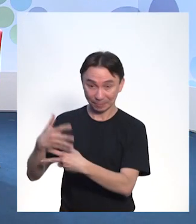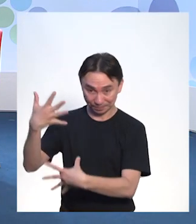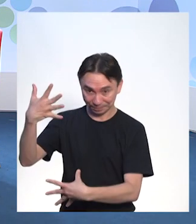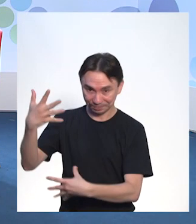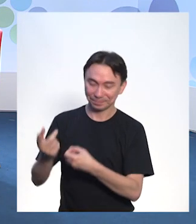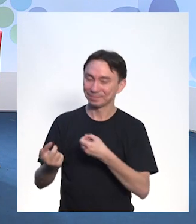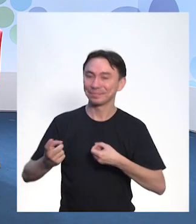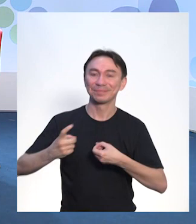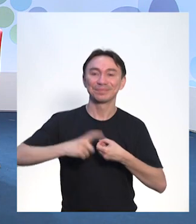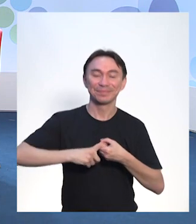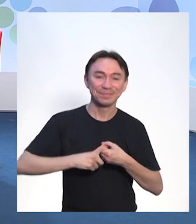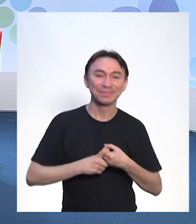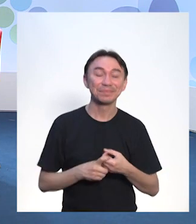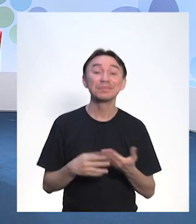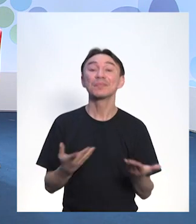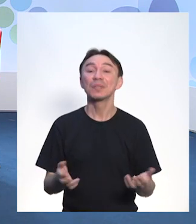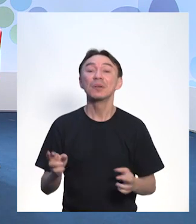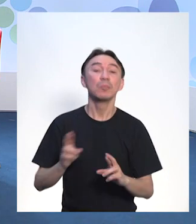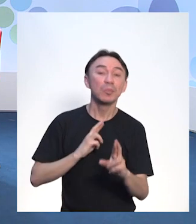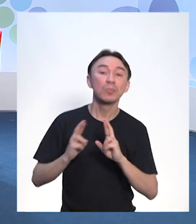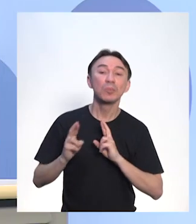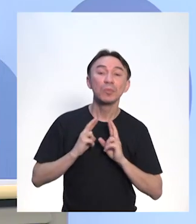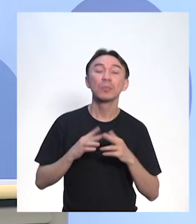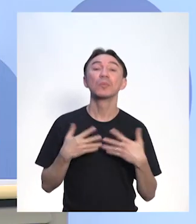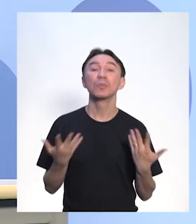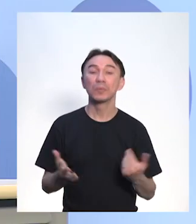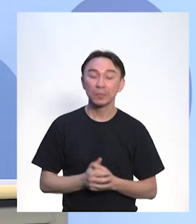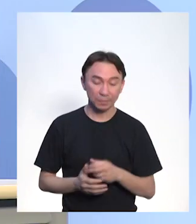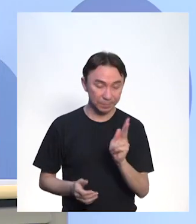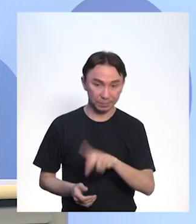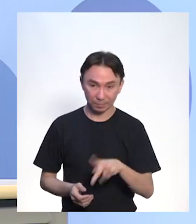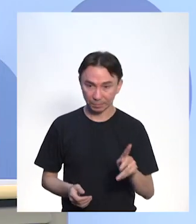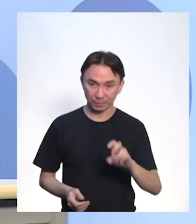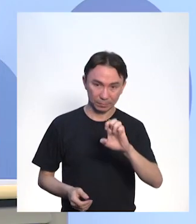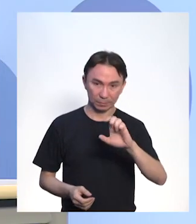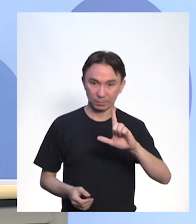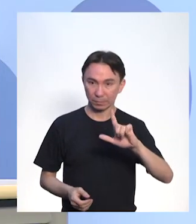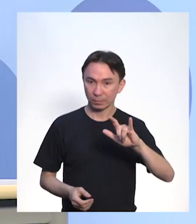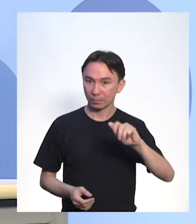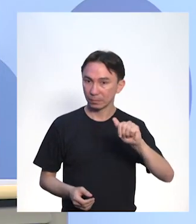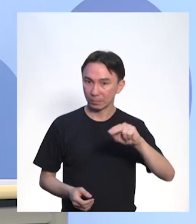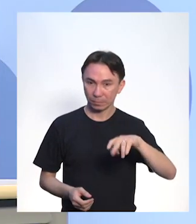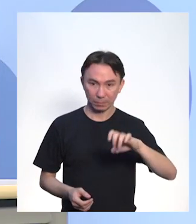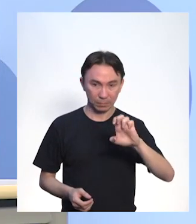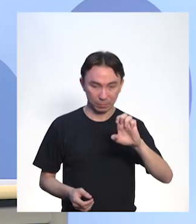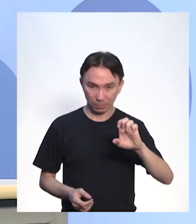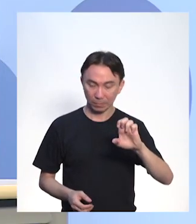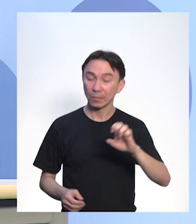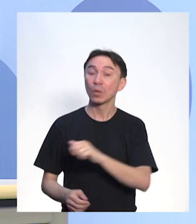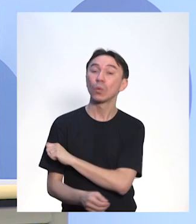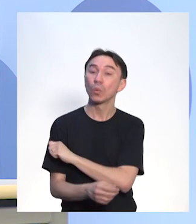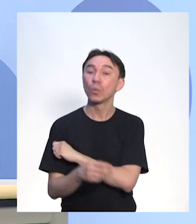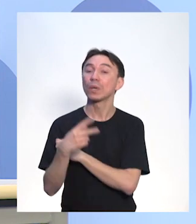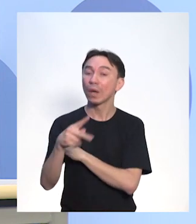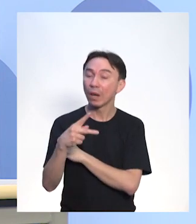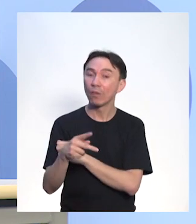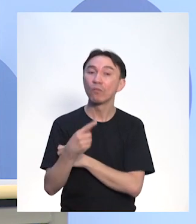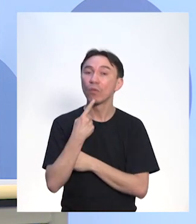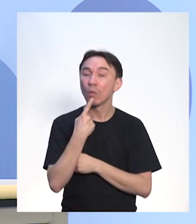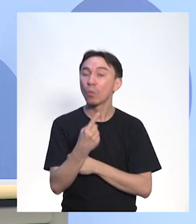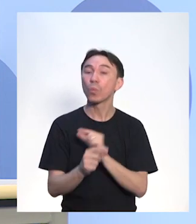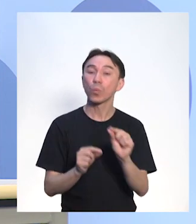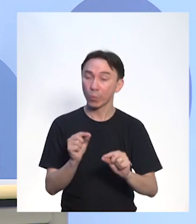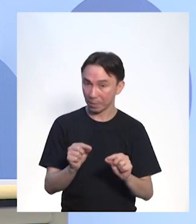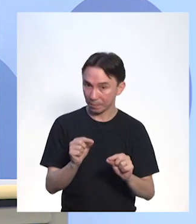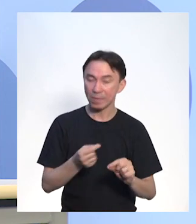Voltamos. Vamos lá. Professora Antônia, quais são as respostas? A professora Eliane respondeu, né? O aluno dela respondeu. This video is